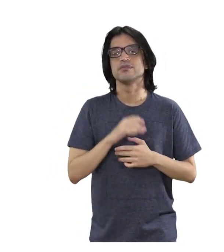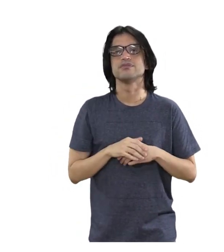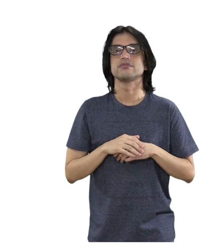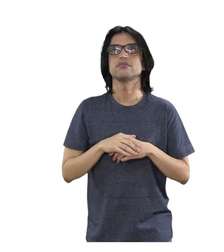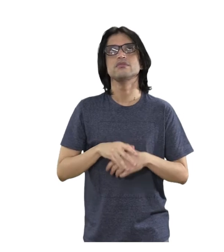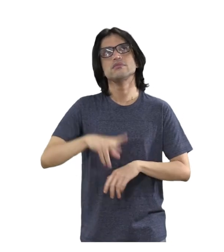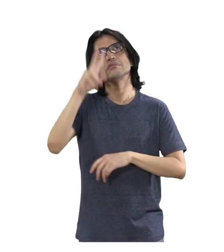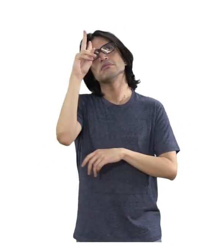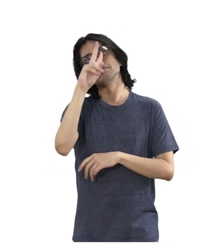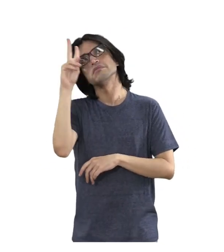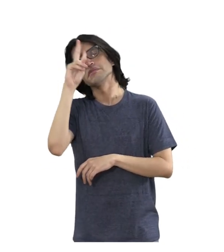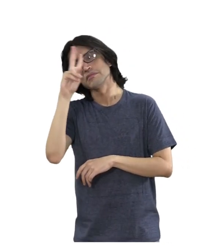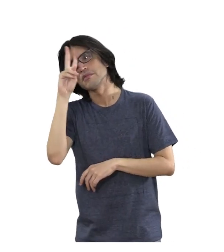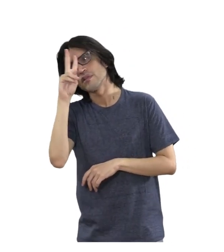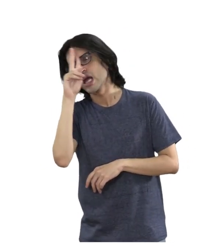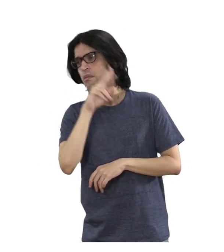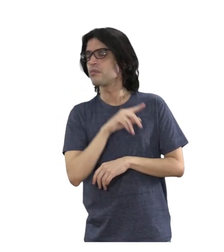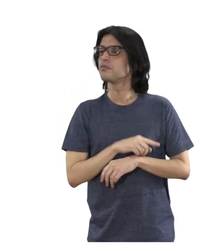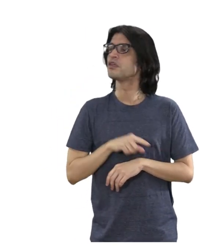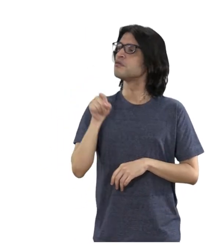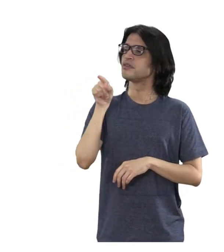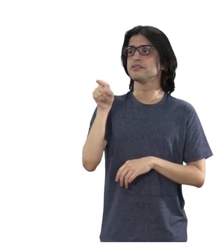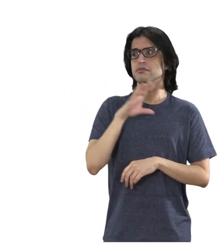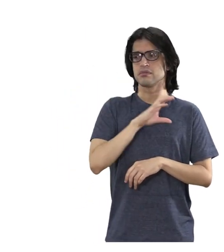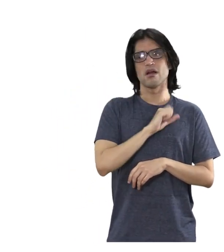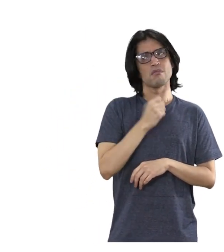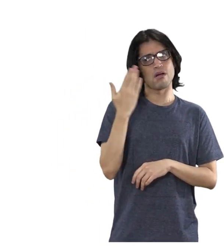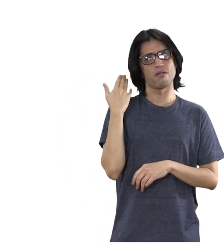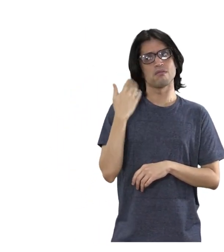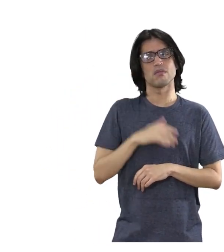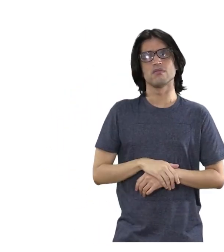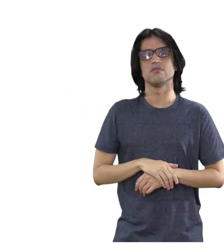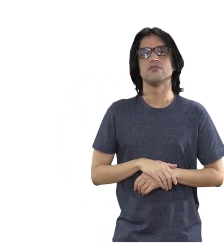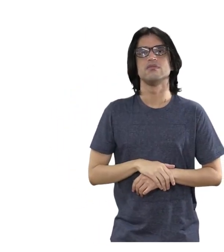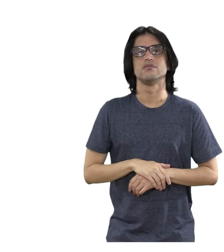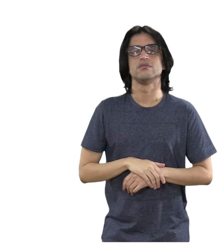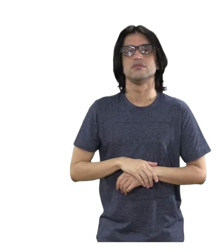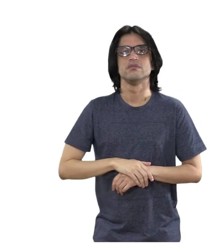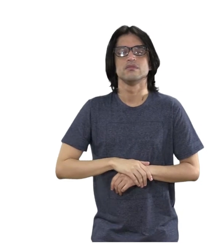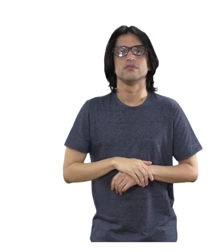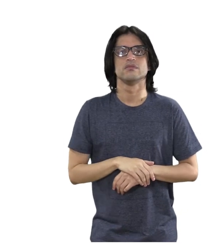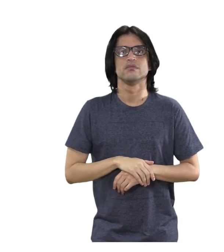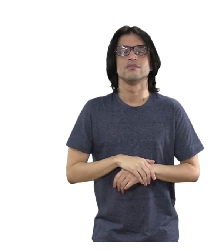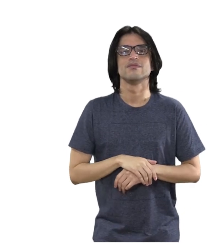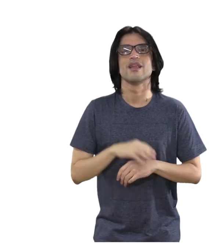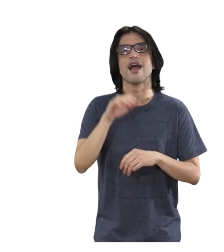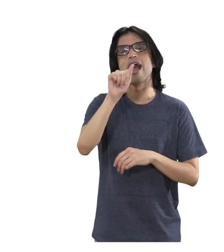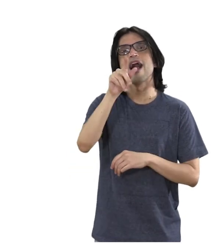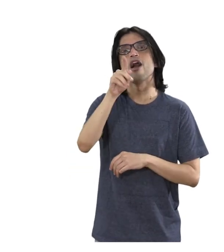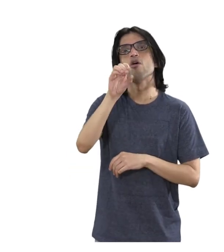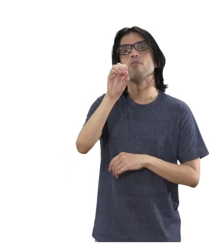de que tu me amavas. Oração subordinada substantiva